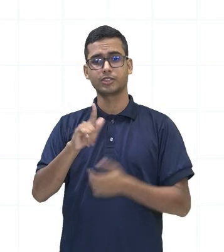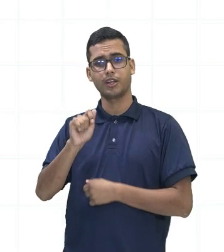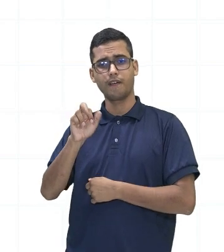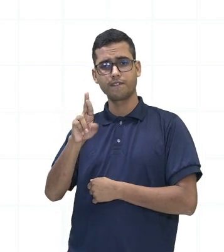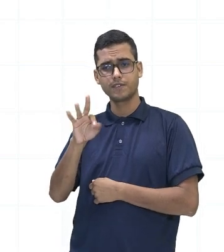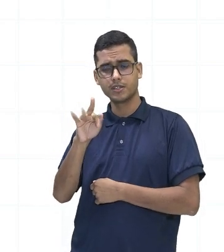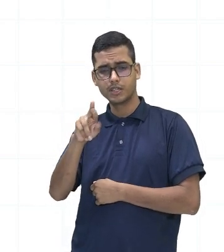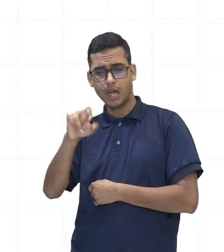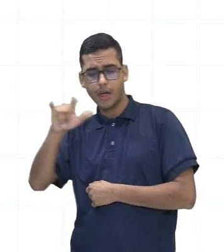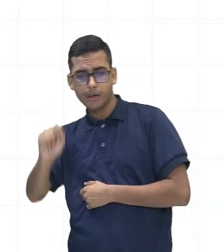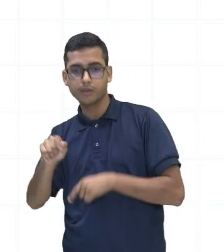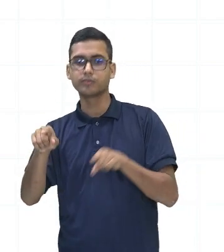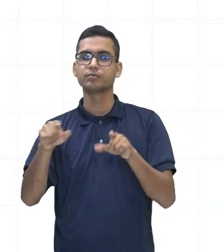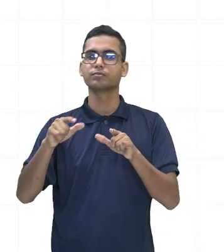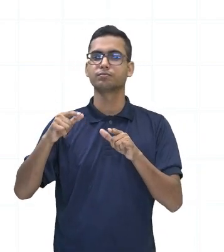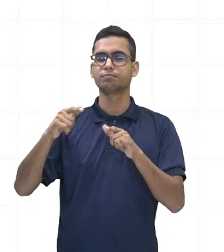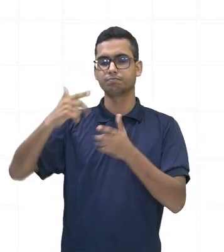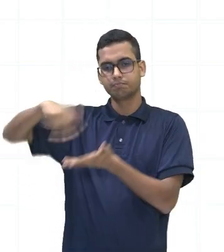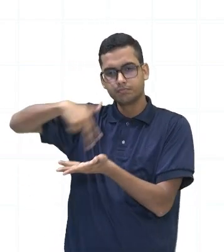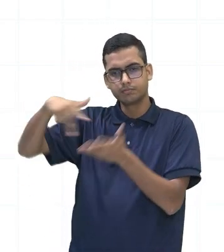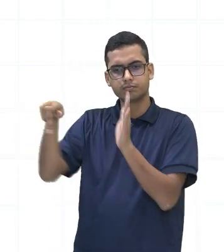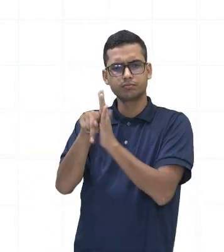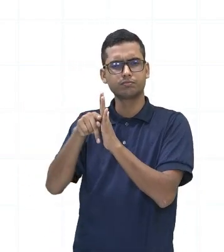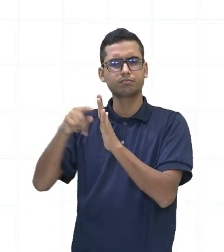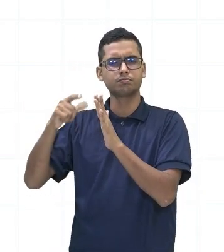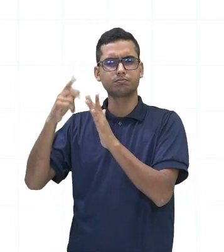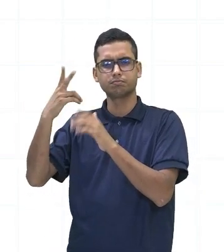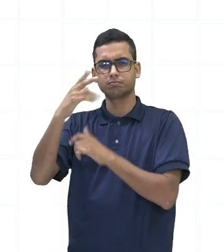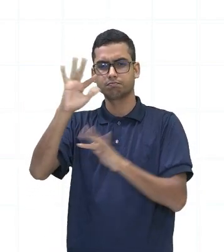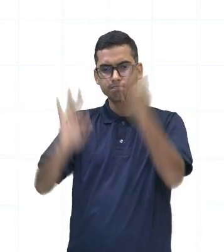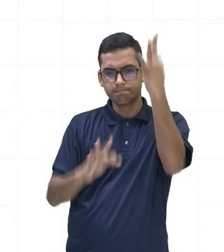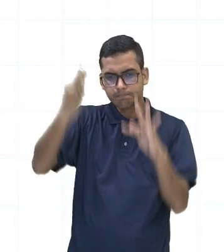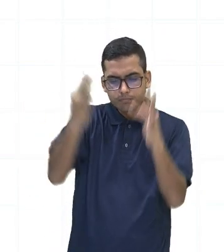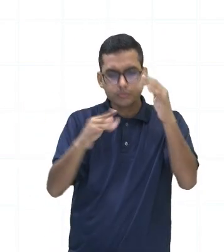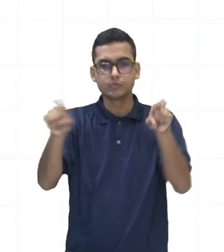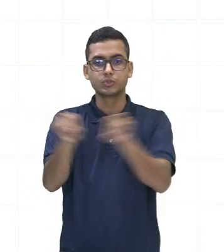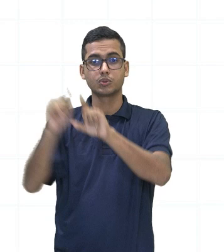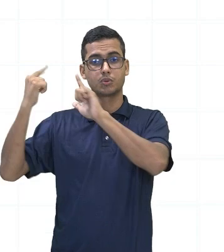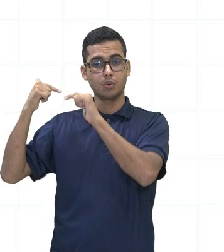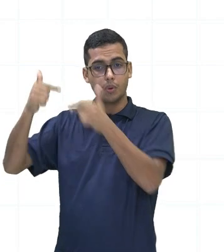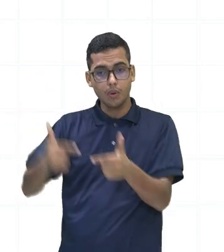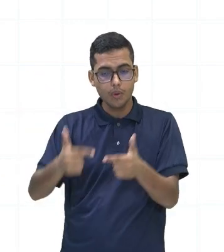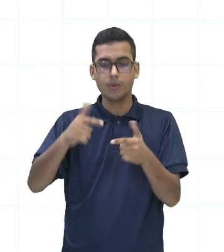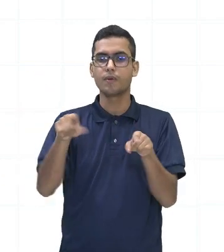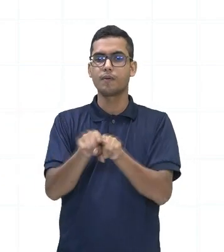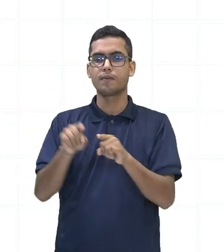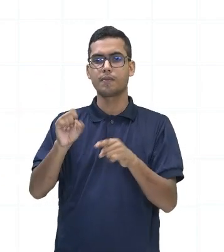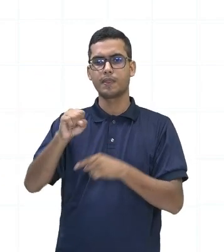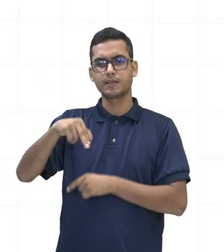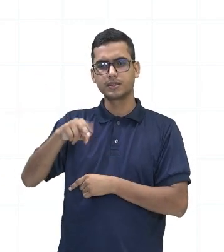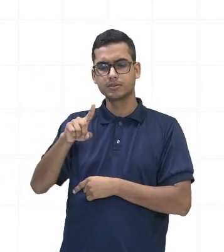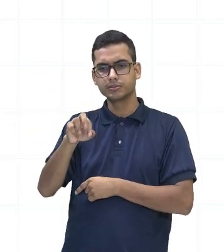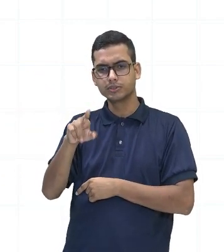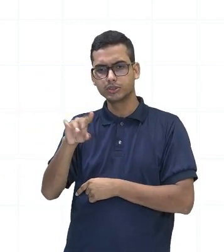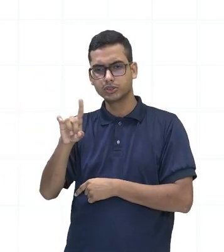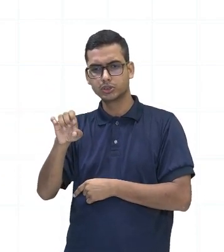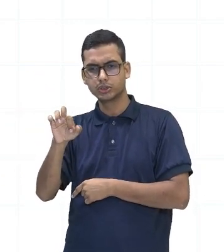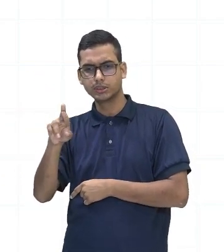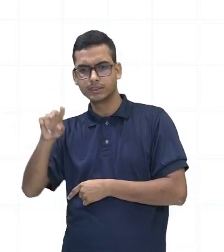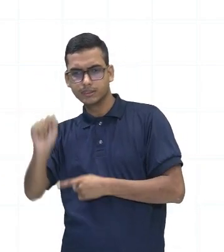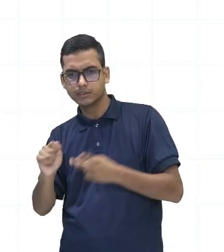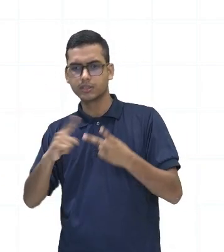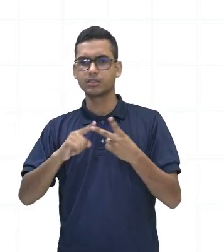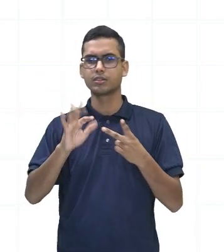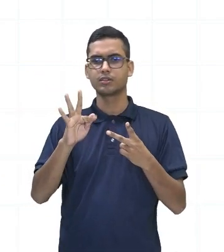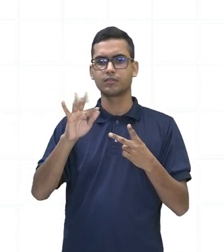e tradicionais, eu vou citar para vocês o flamenco, o fandango e o samba de roda. As danças modernas, teremos